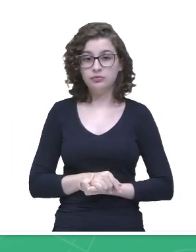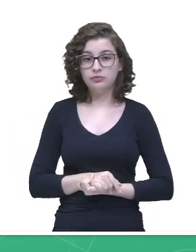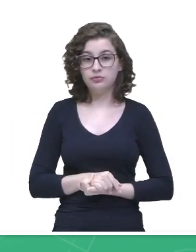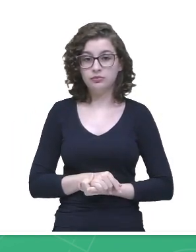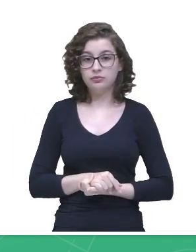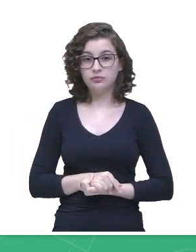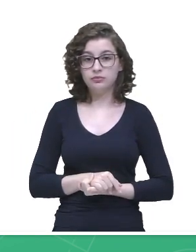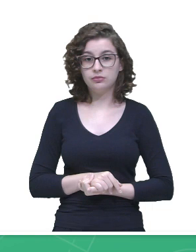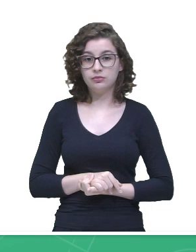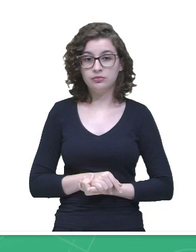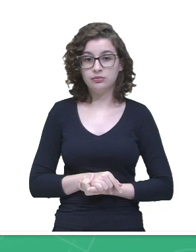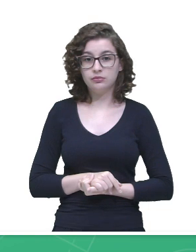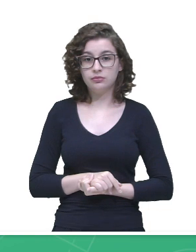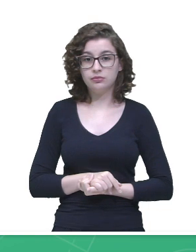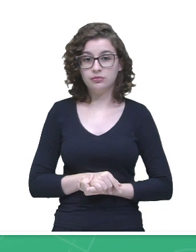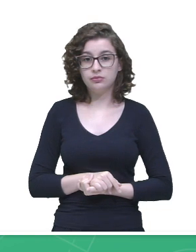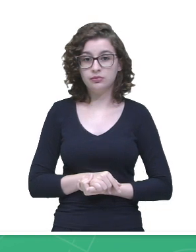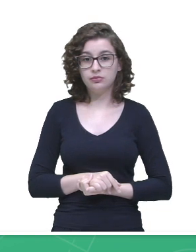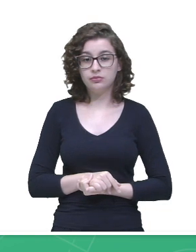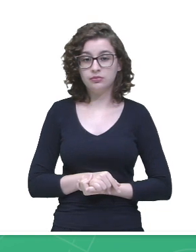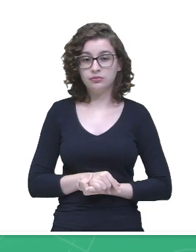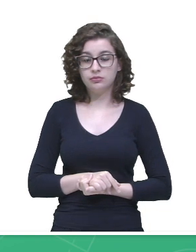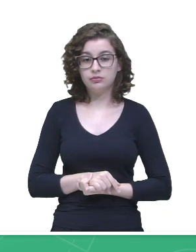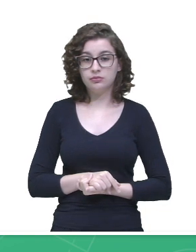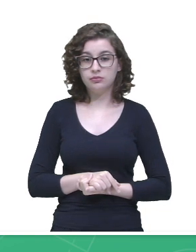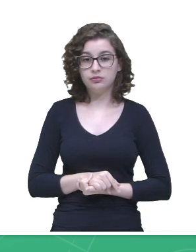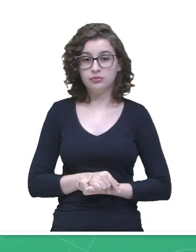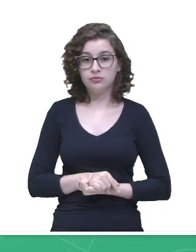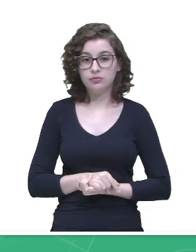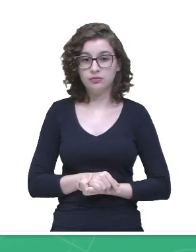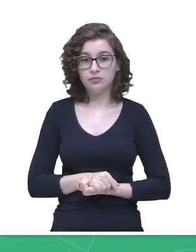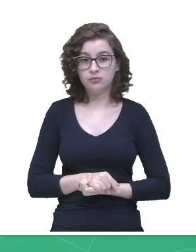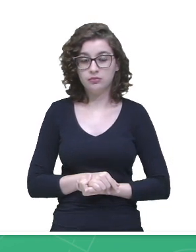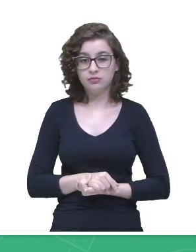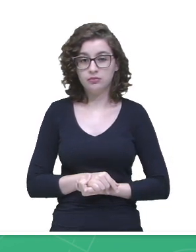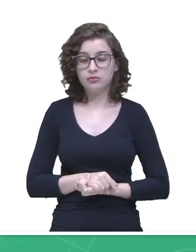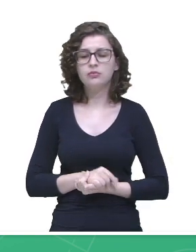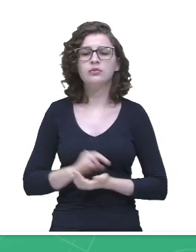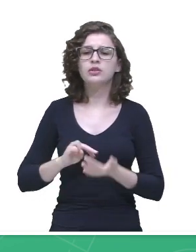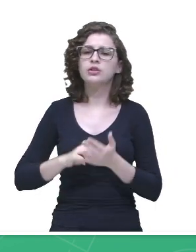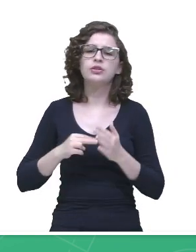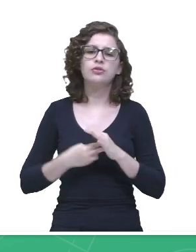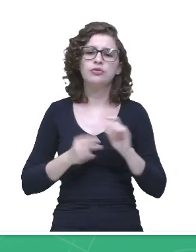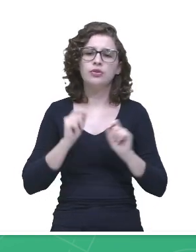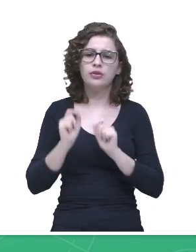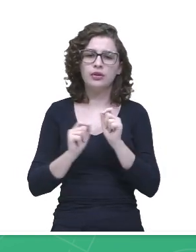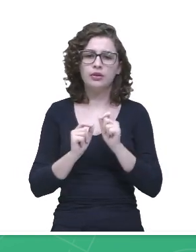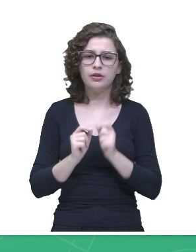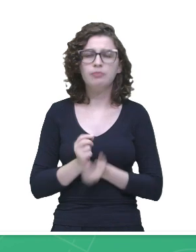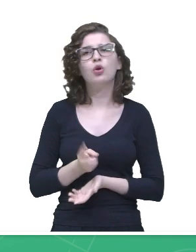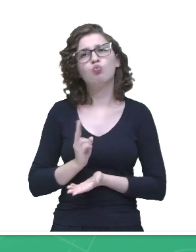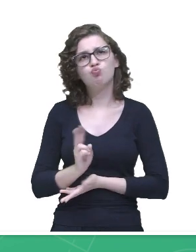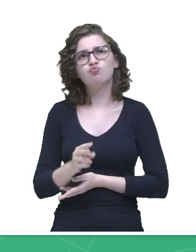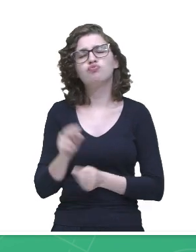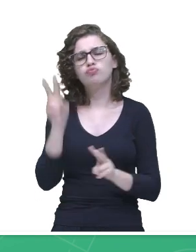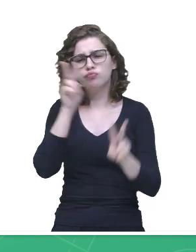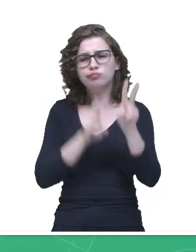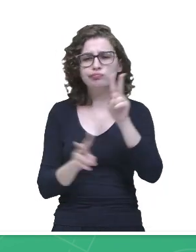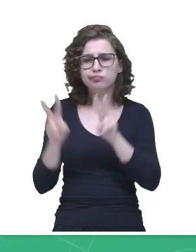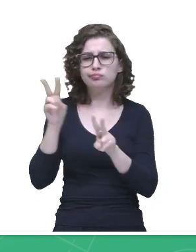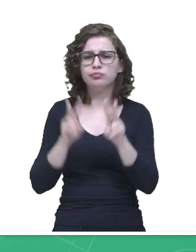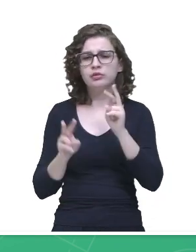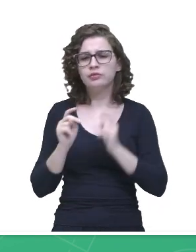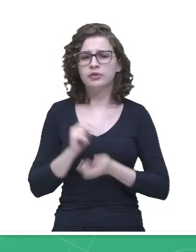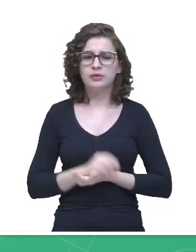habéis visto e ellos han visto. Podemos fazer a tradução para eu tenho visto, tu tens visto,